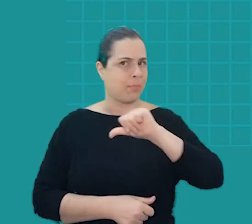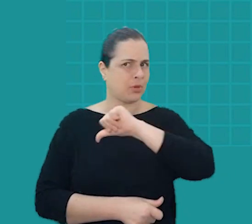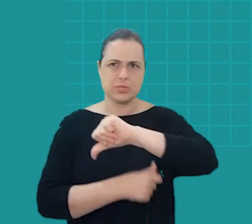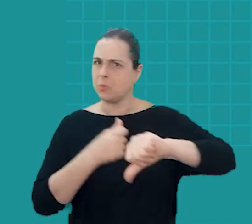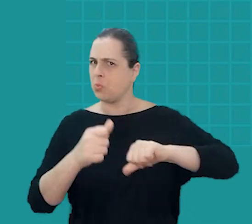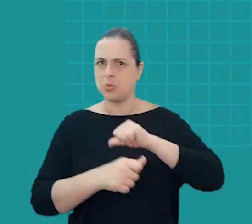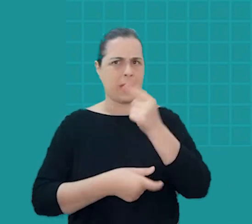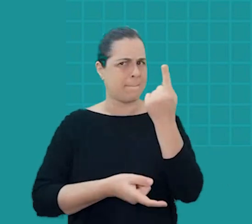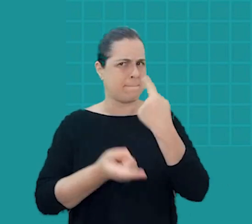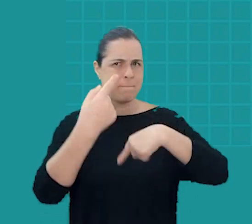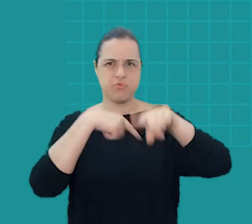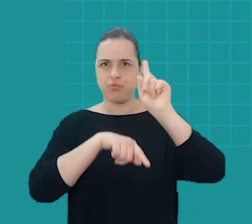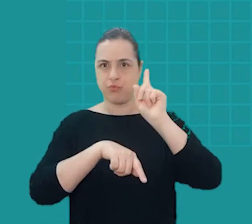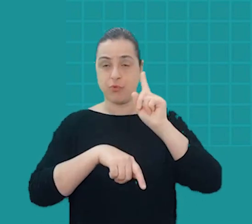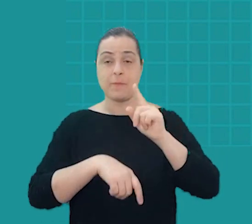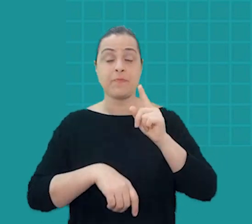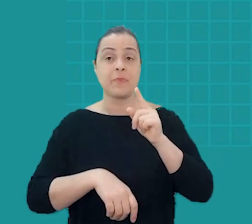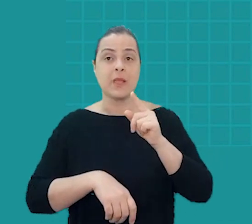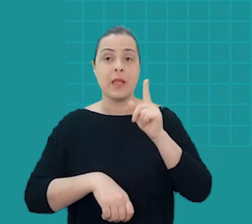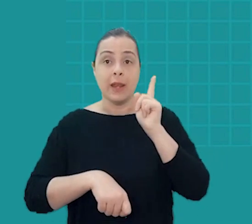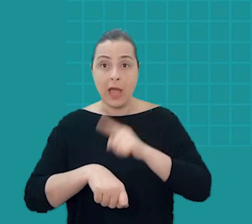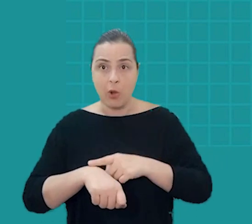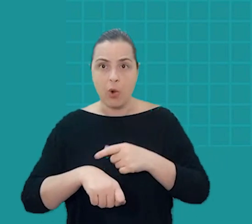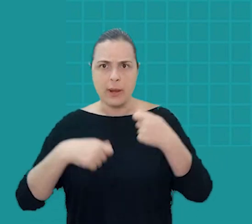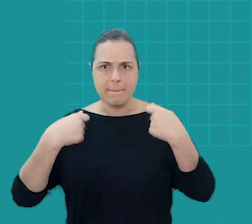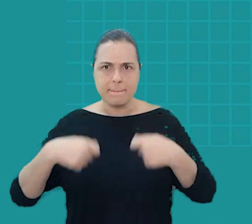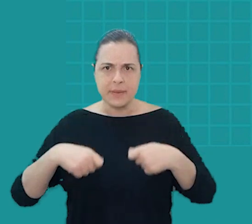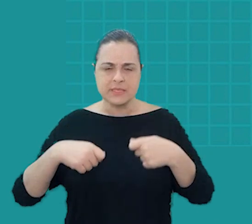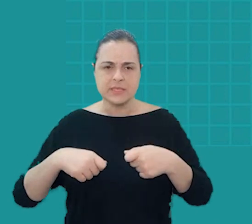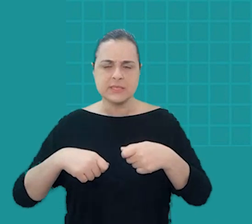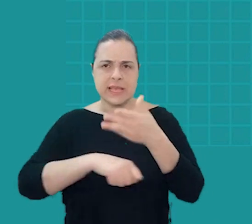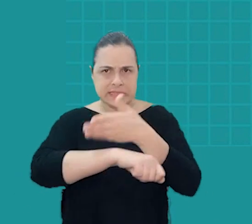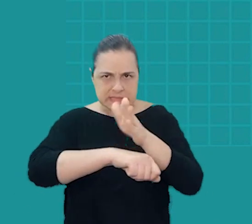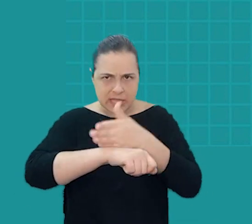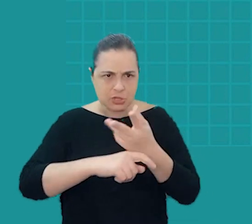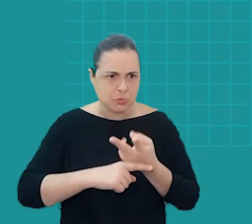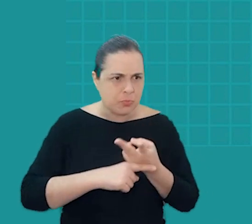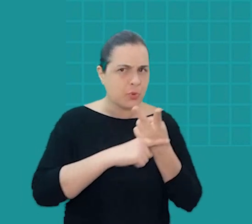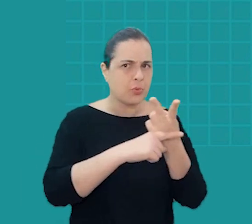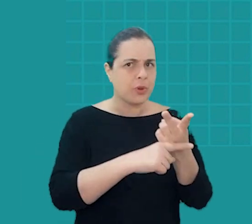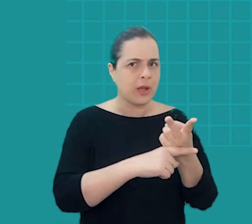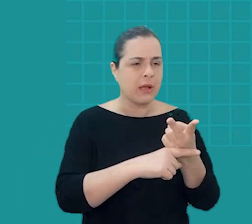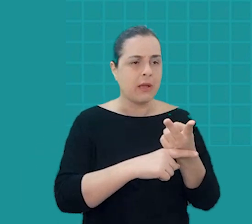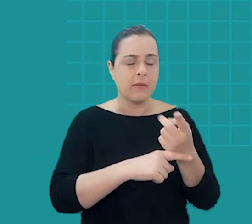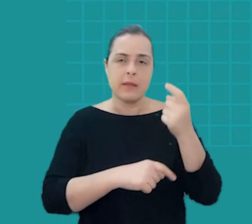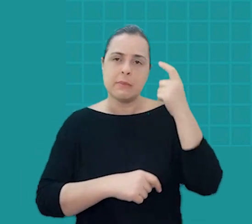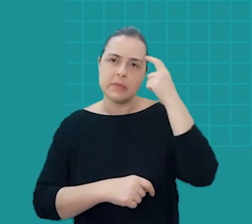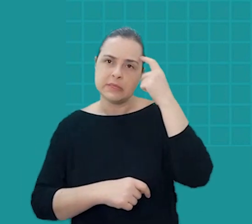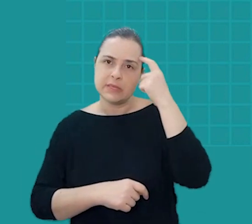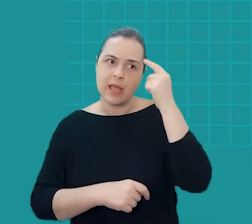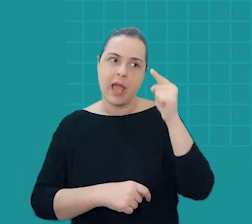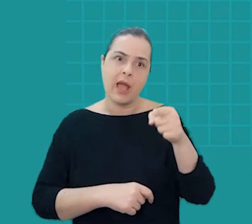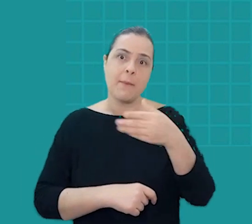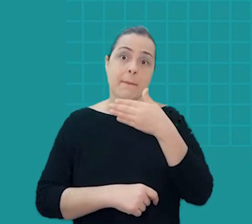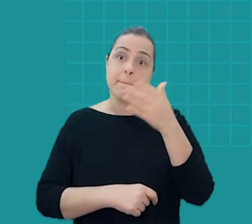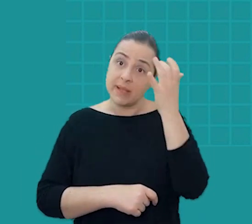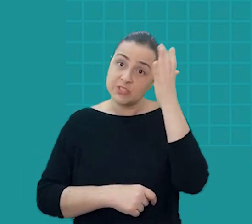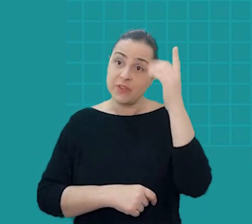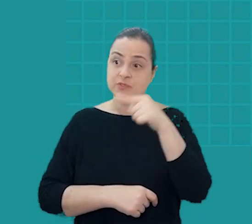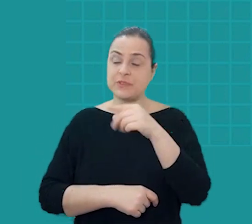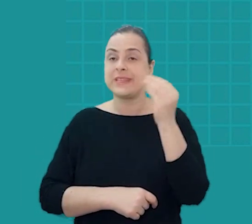para o vestibular. Fiz técnico em mecânica, porque eu queria construir coisas no Cutuca, super adorei.